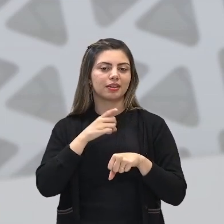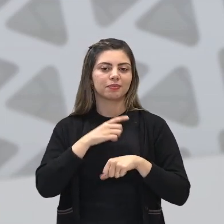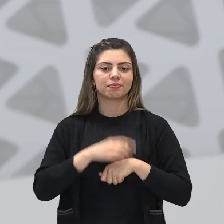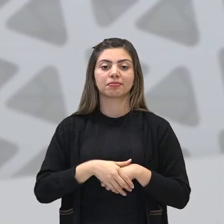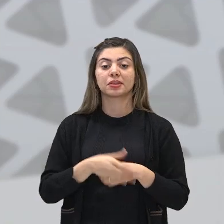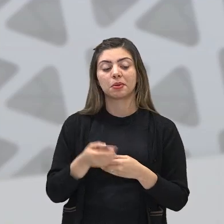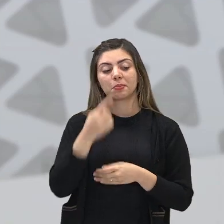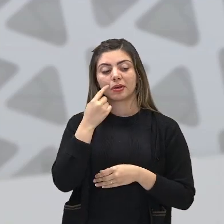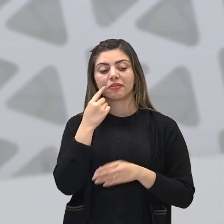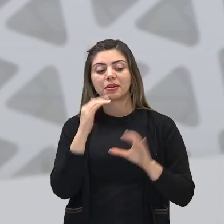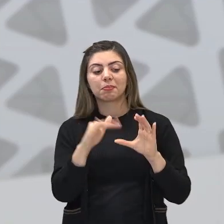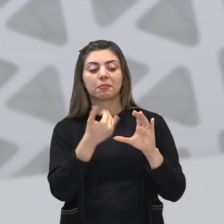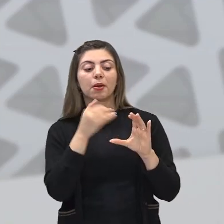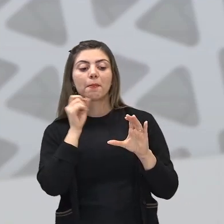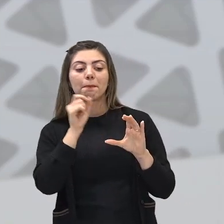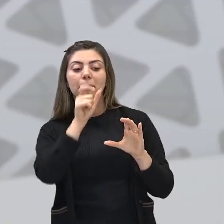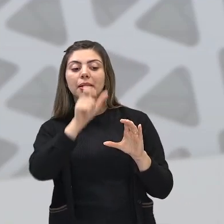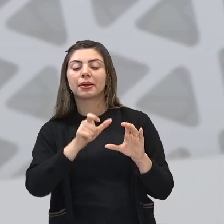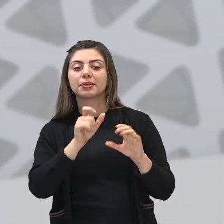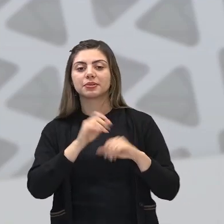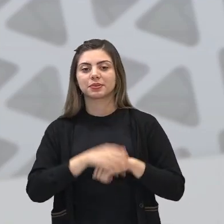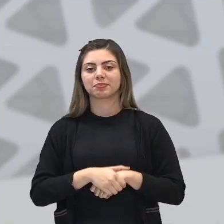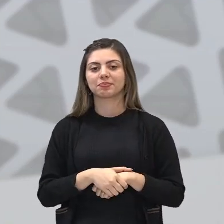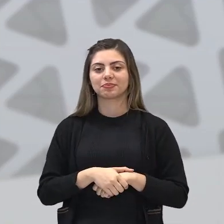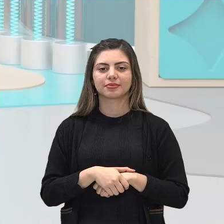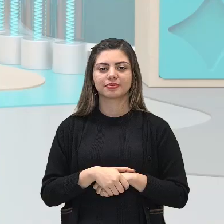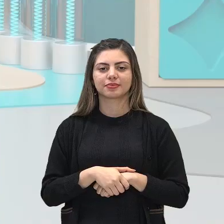está mandando mensagem para mim.